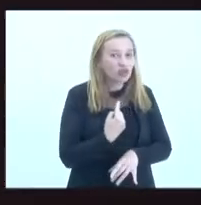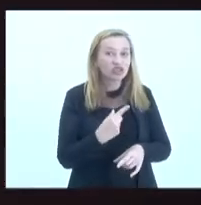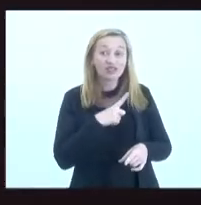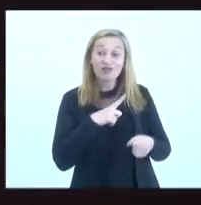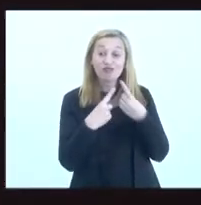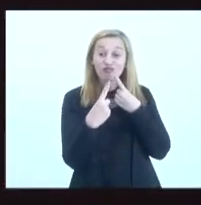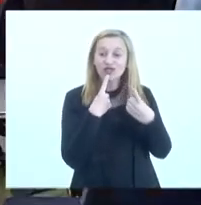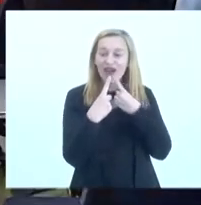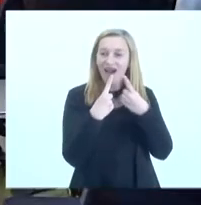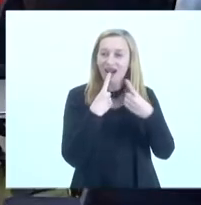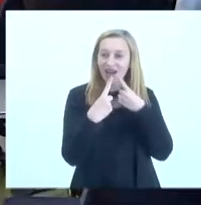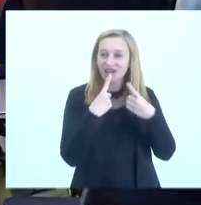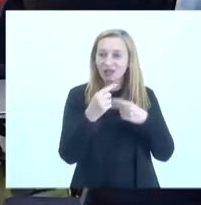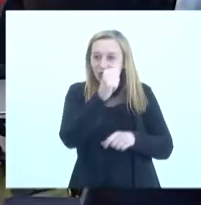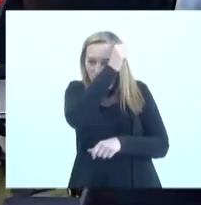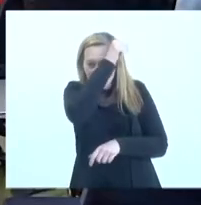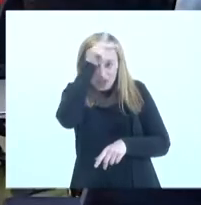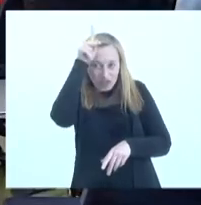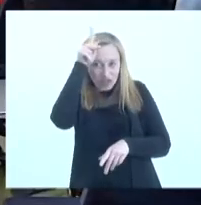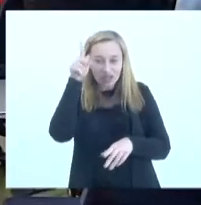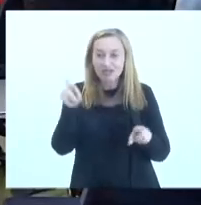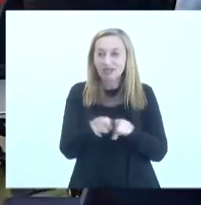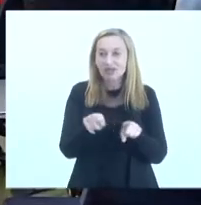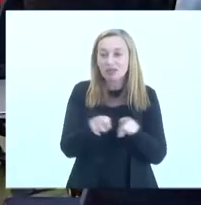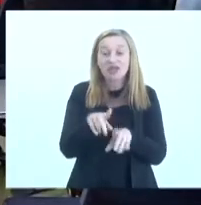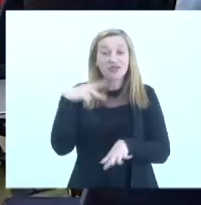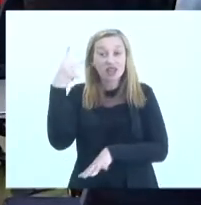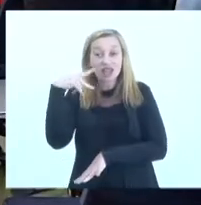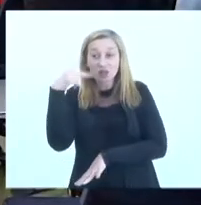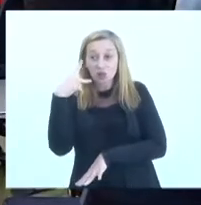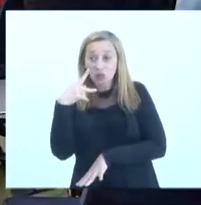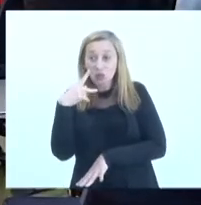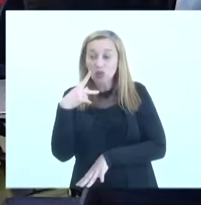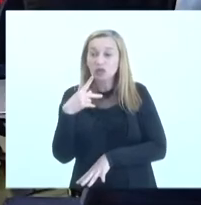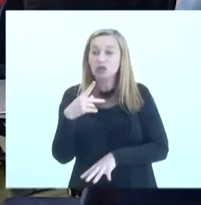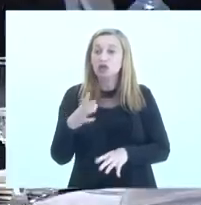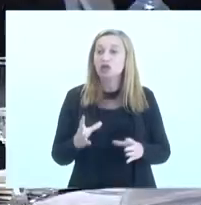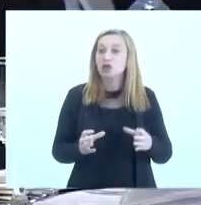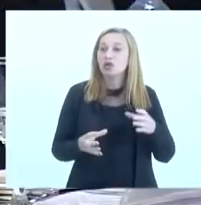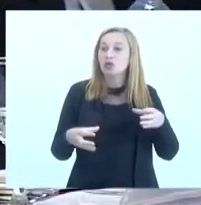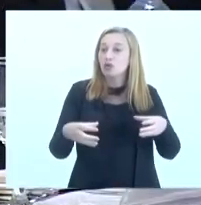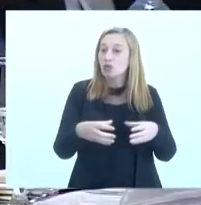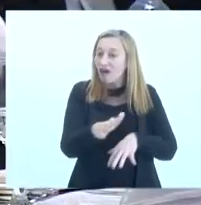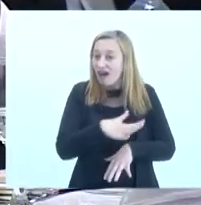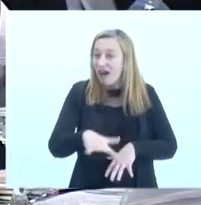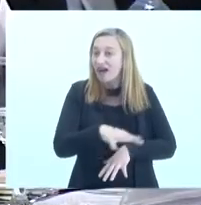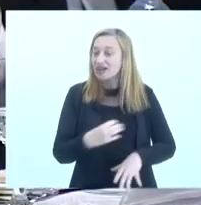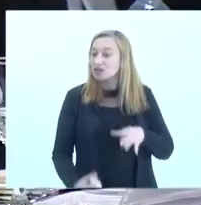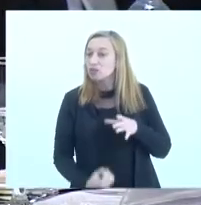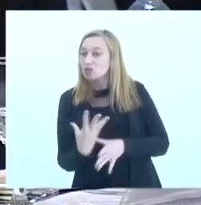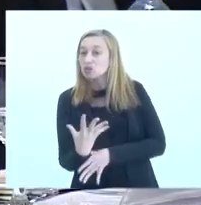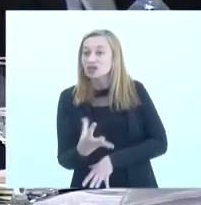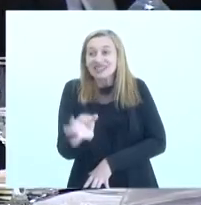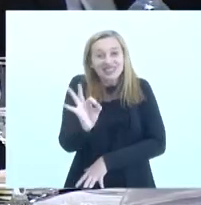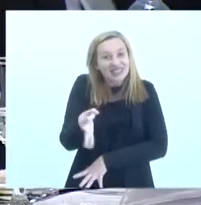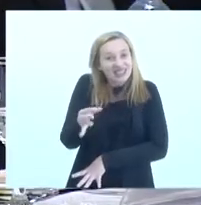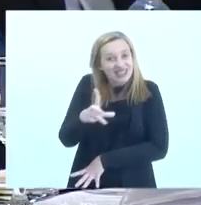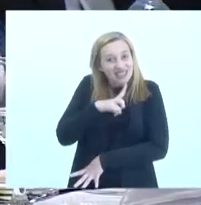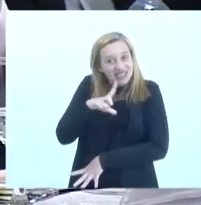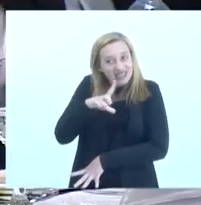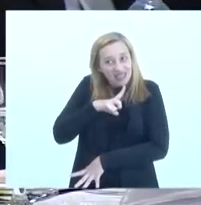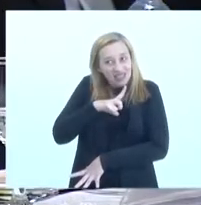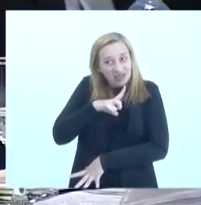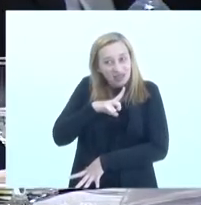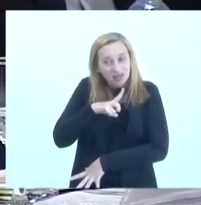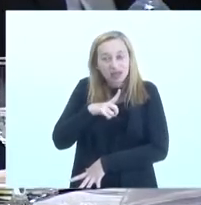diálogo com os prefeitos, com os vereadores, com o setor produtivo, a gente tem a certeza que vai